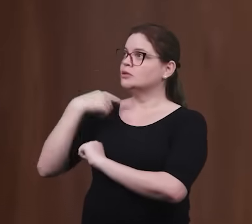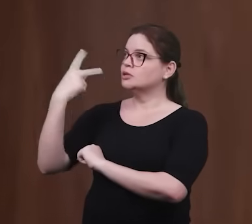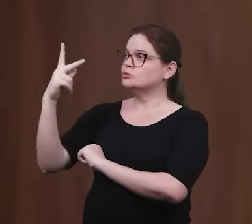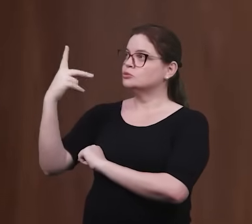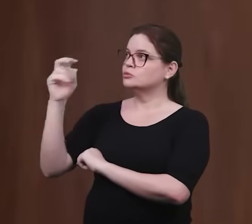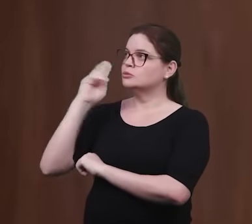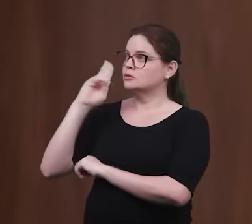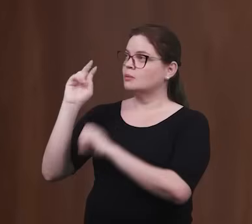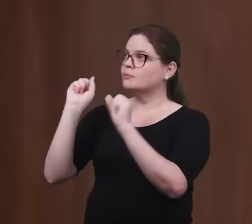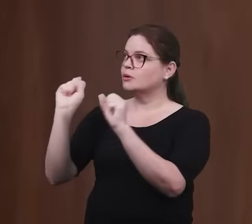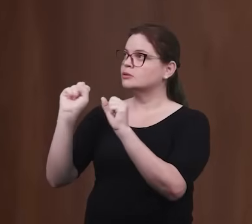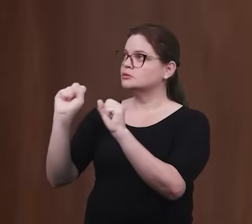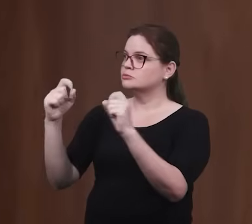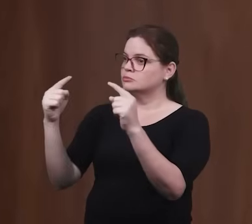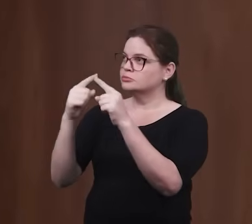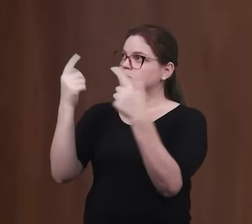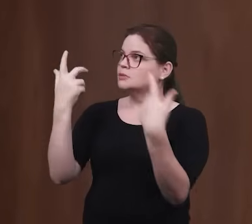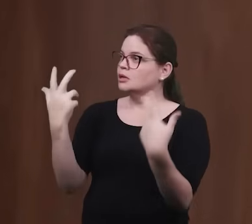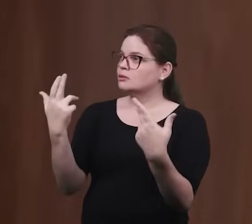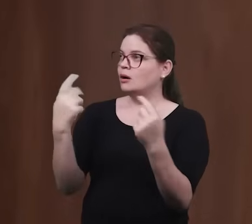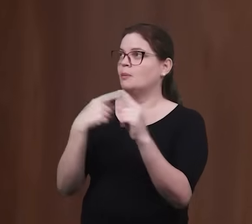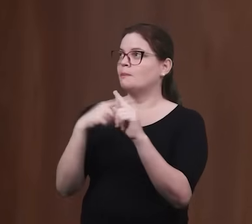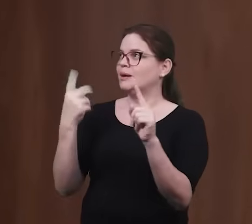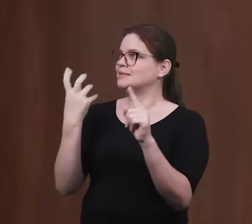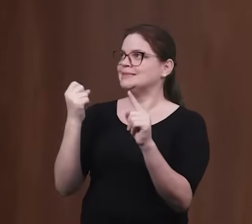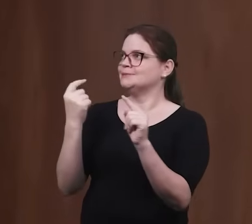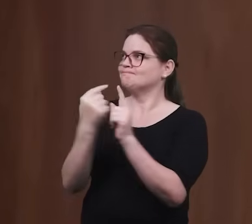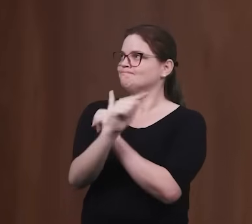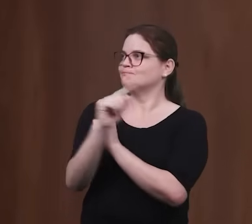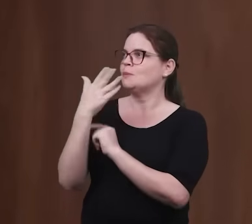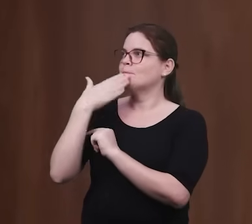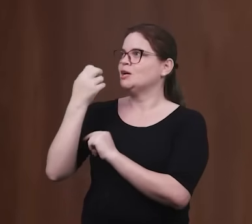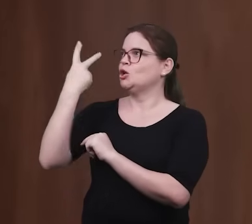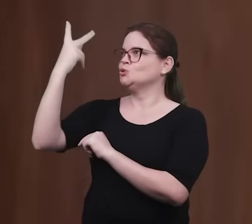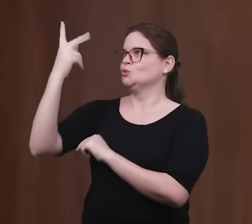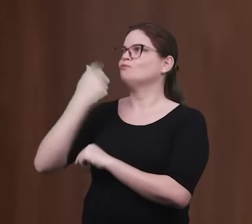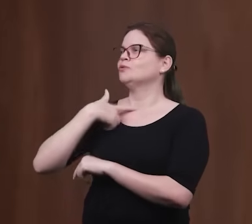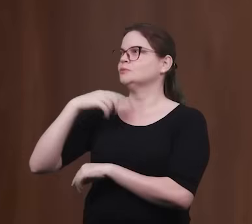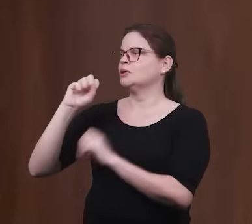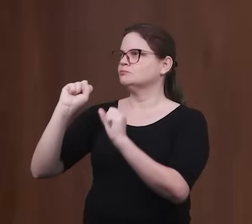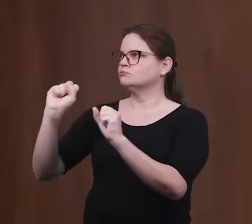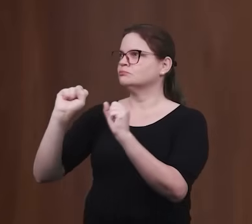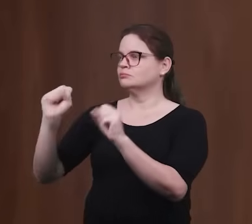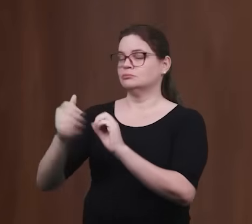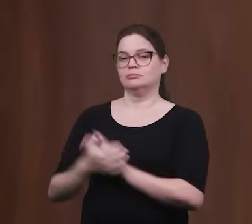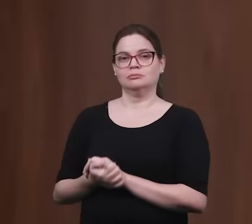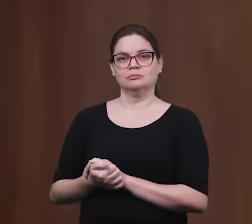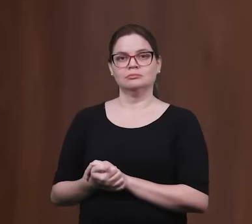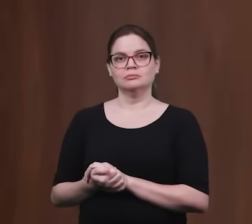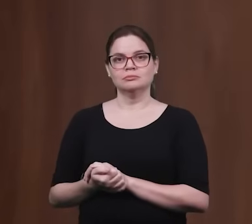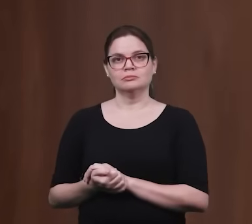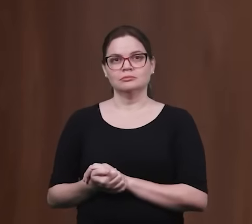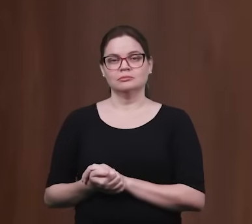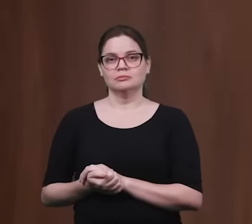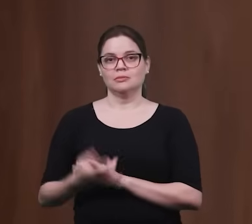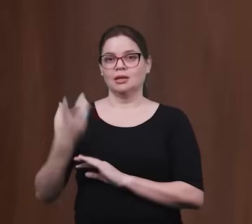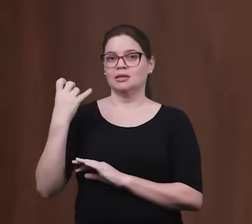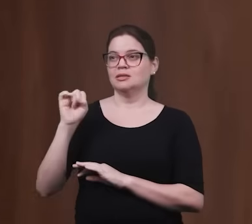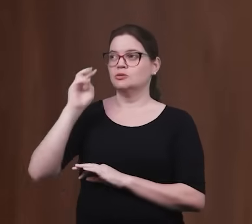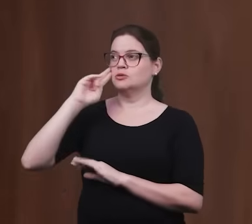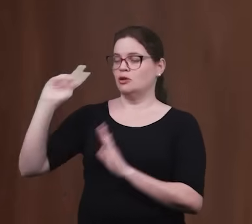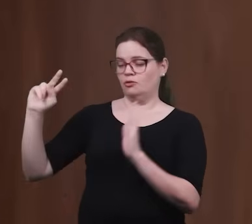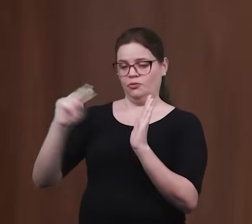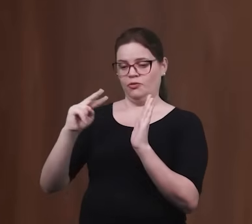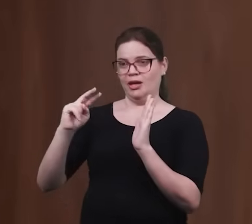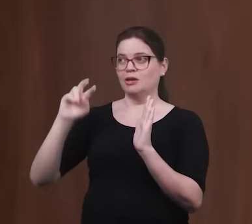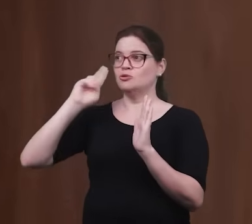que a vontade do Senhor, ela prevaleça na nossa vida. E se aquilo não agradar